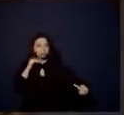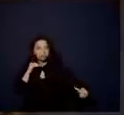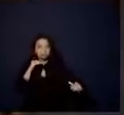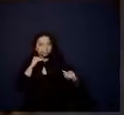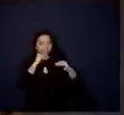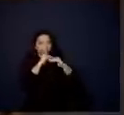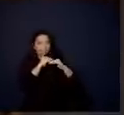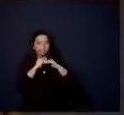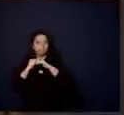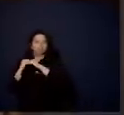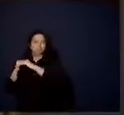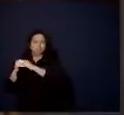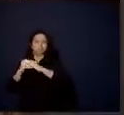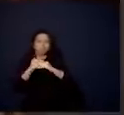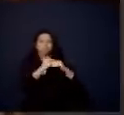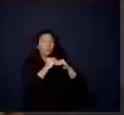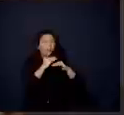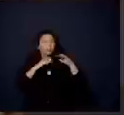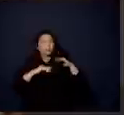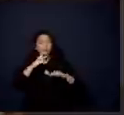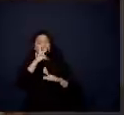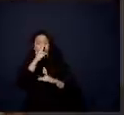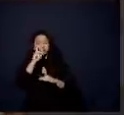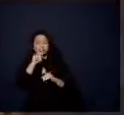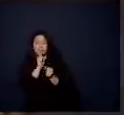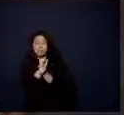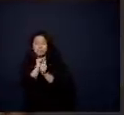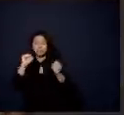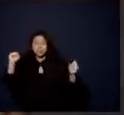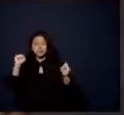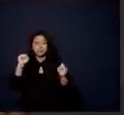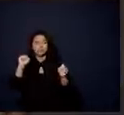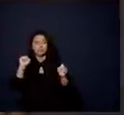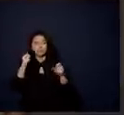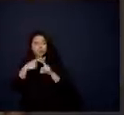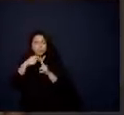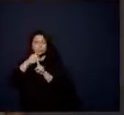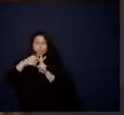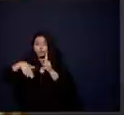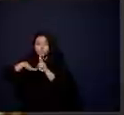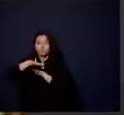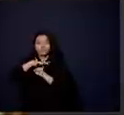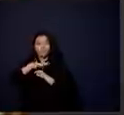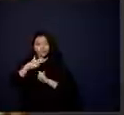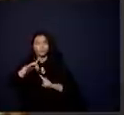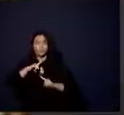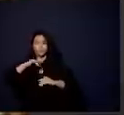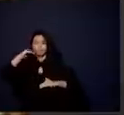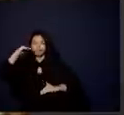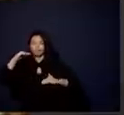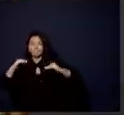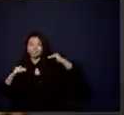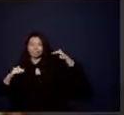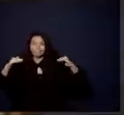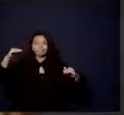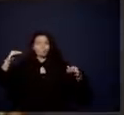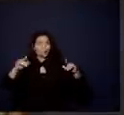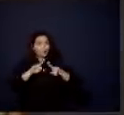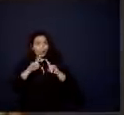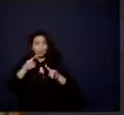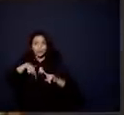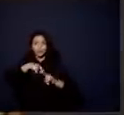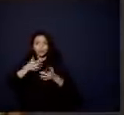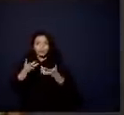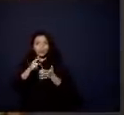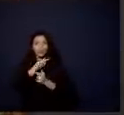parece impossível né que é atender todos os anseios as demandas da sociedade por meio das políticas públicas e ao mesmo